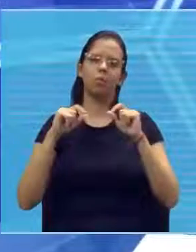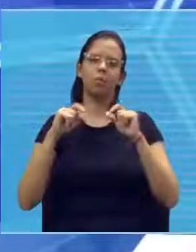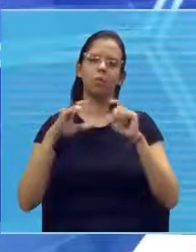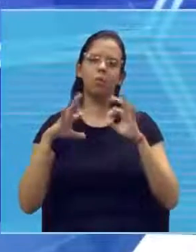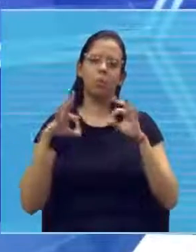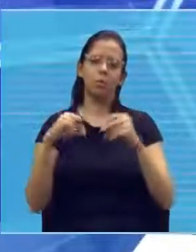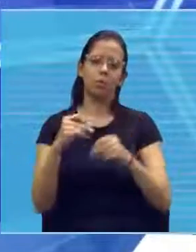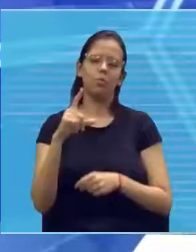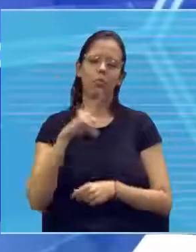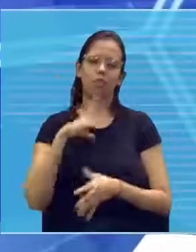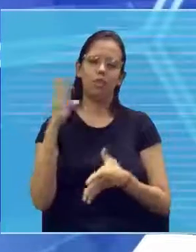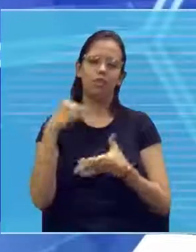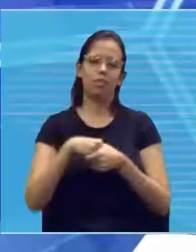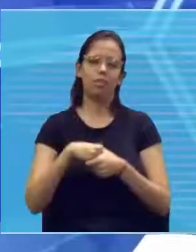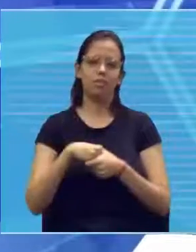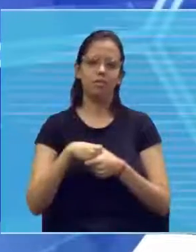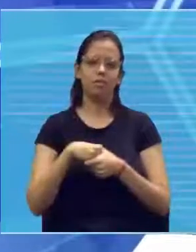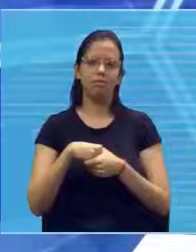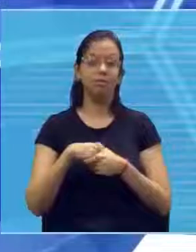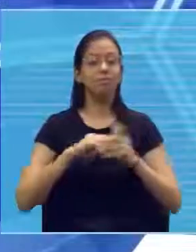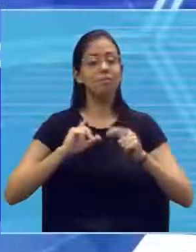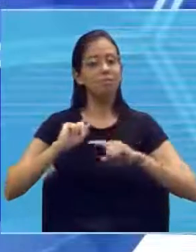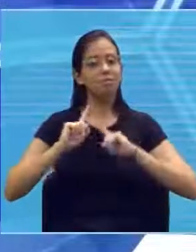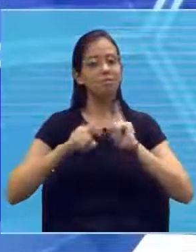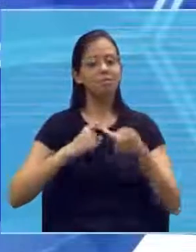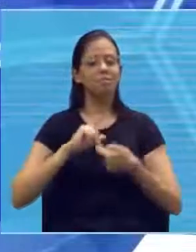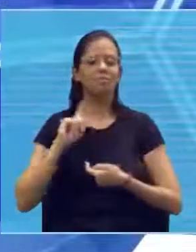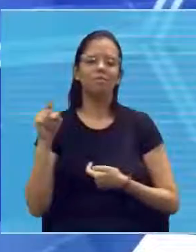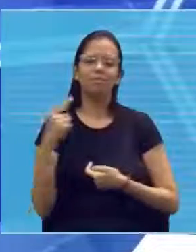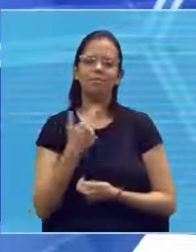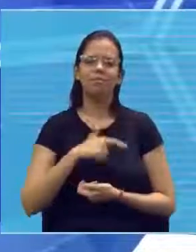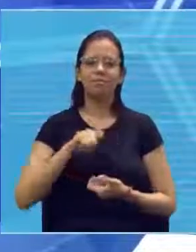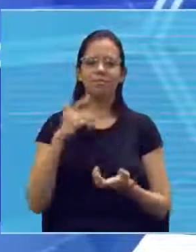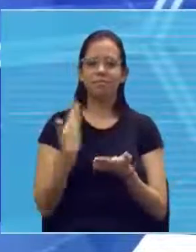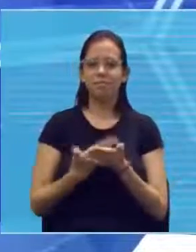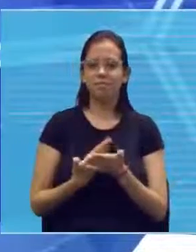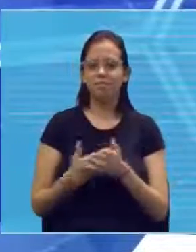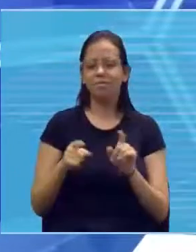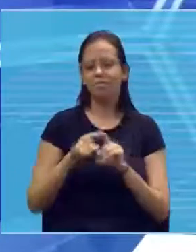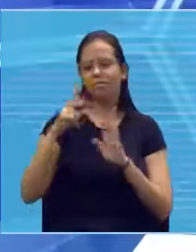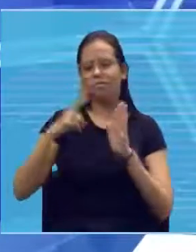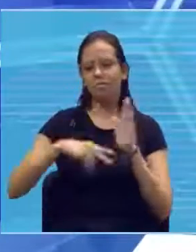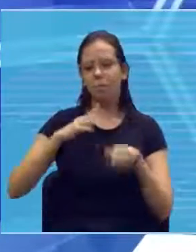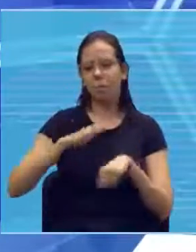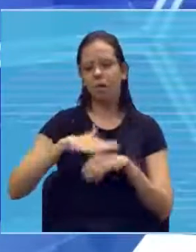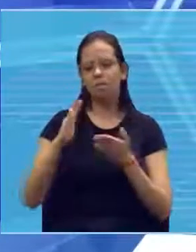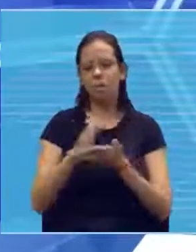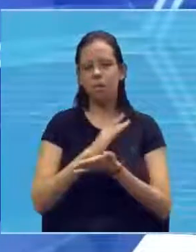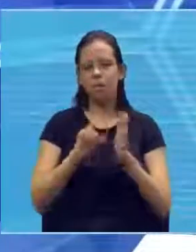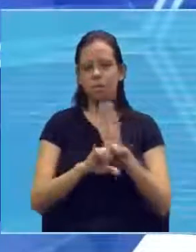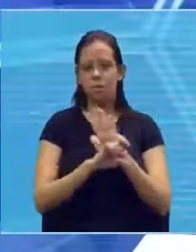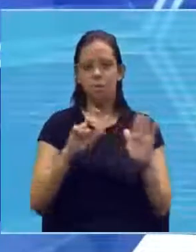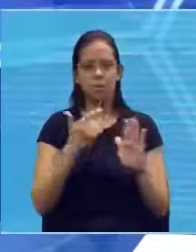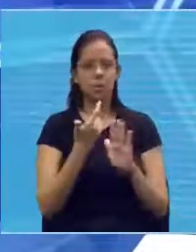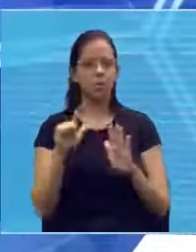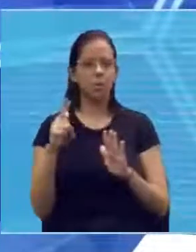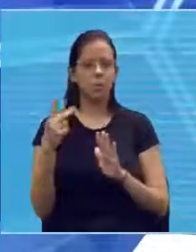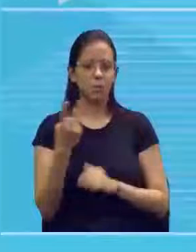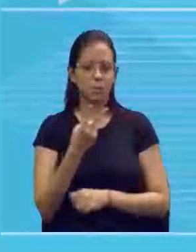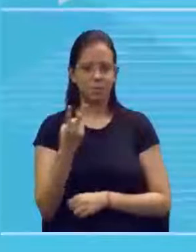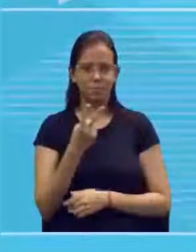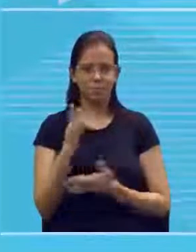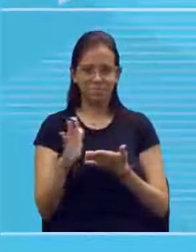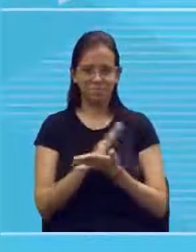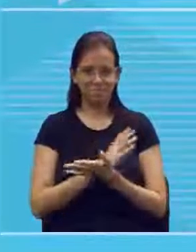tudo tem dentro desse daqui a pouquinho a gente vai sim da aula a gente vai ler mais alguns trechinhos dos outros dois livros